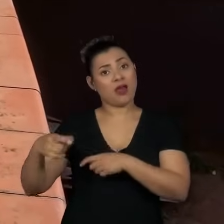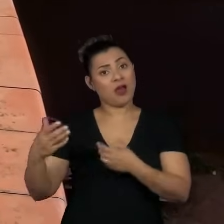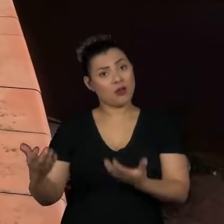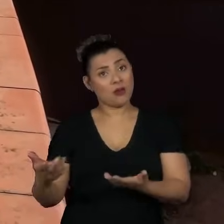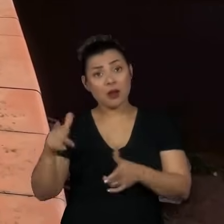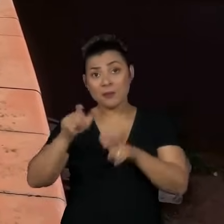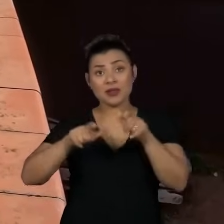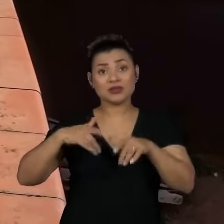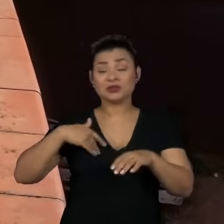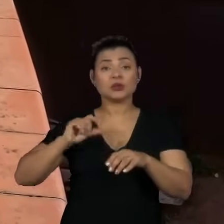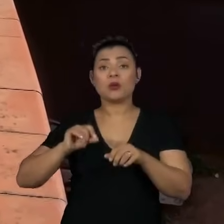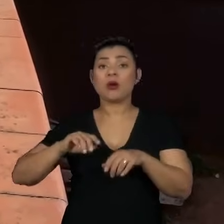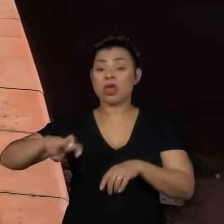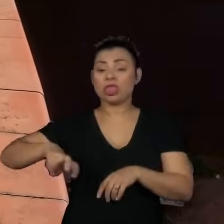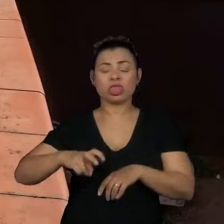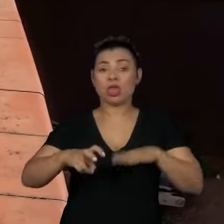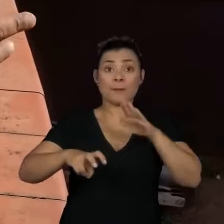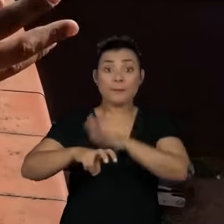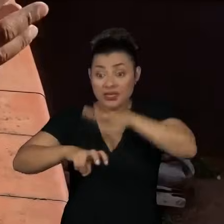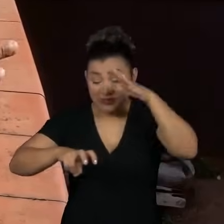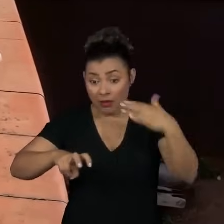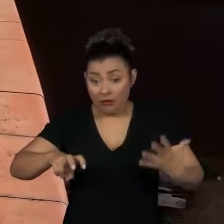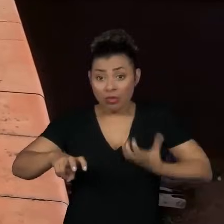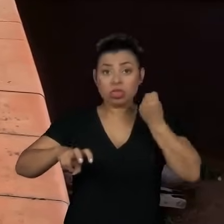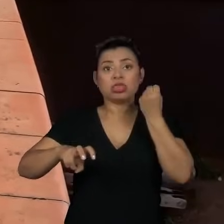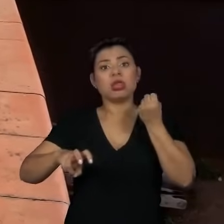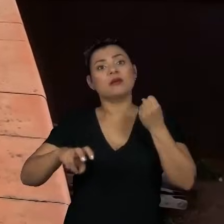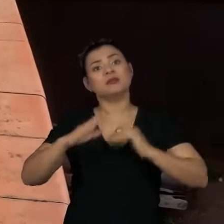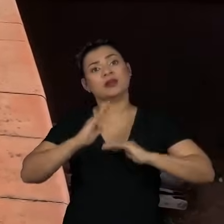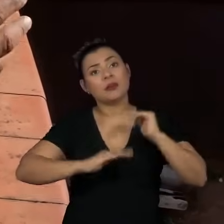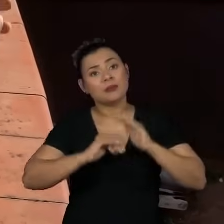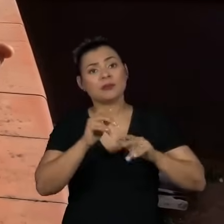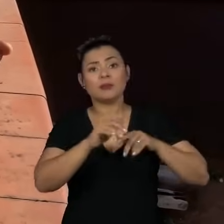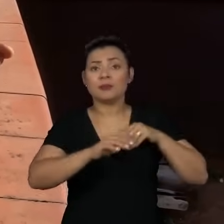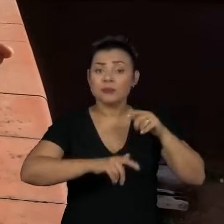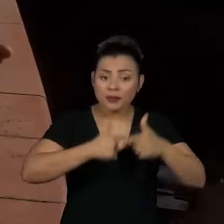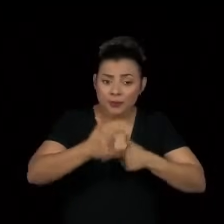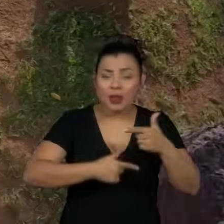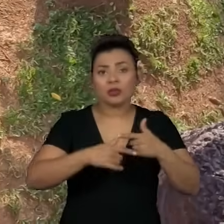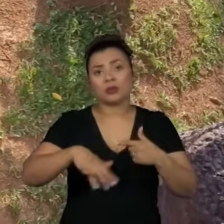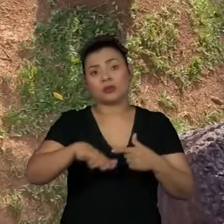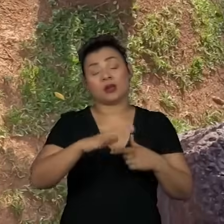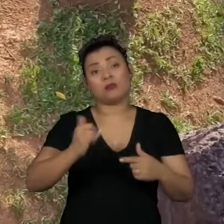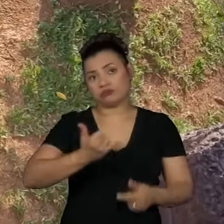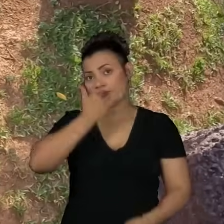pessoas pisam nela, trabalhadores e tal, aí acontece muito.